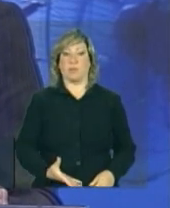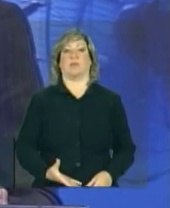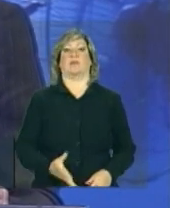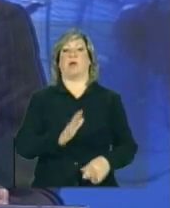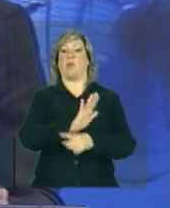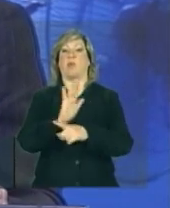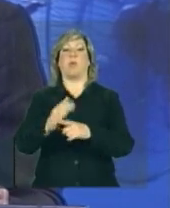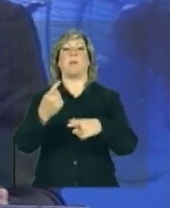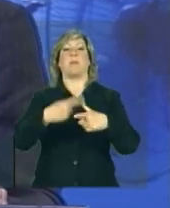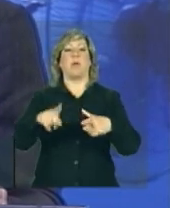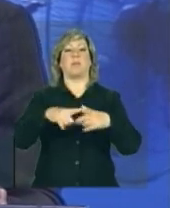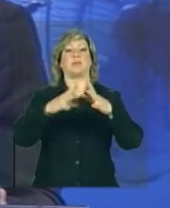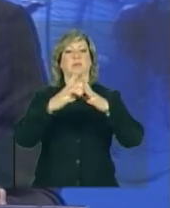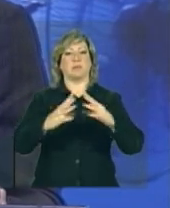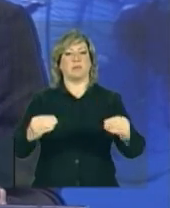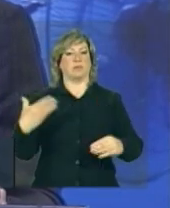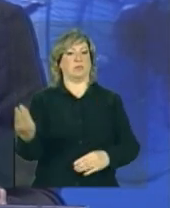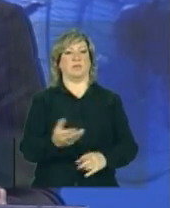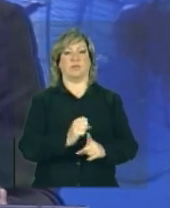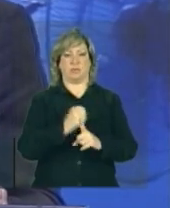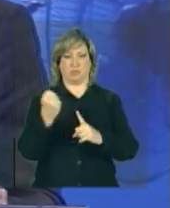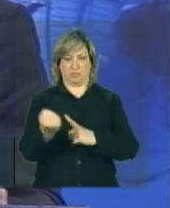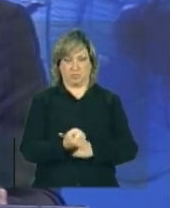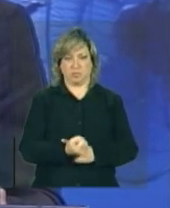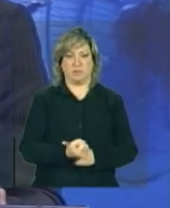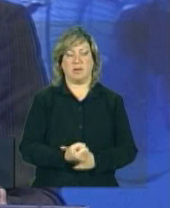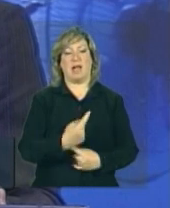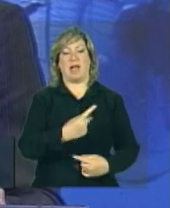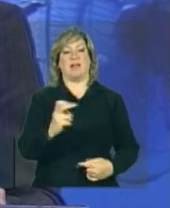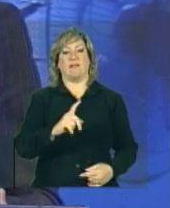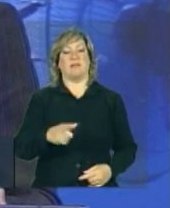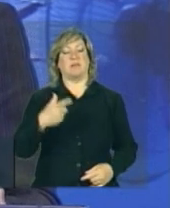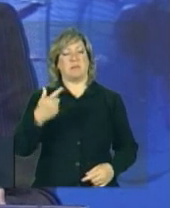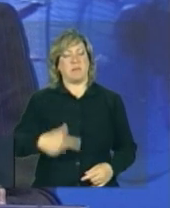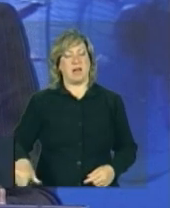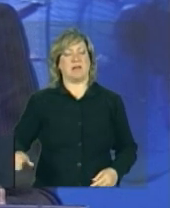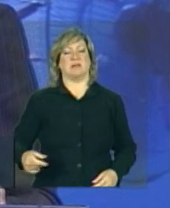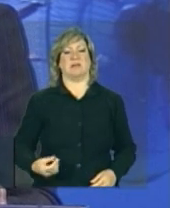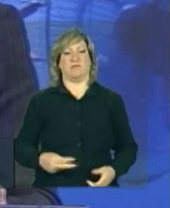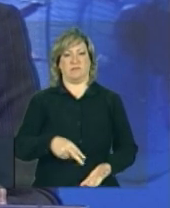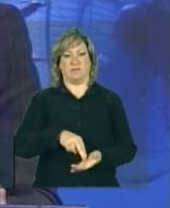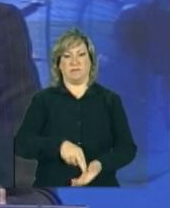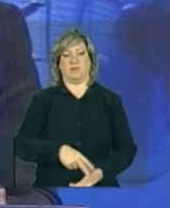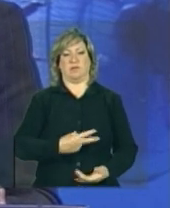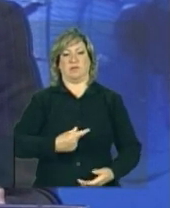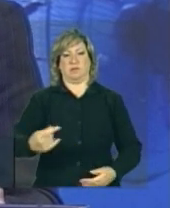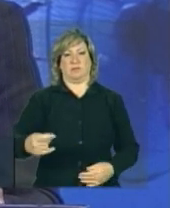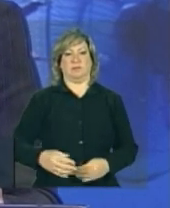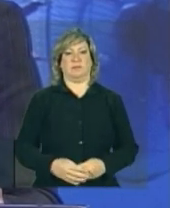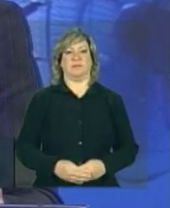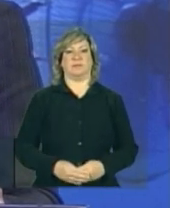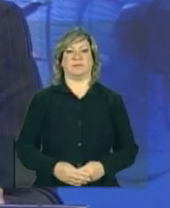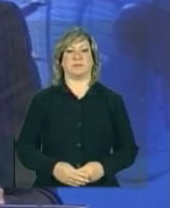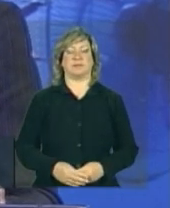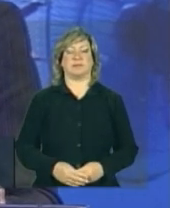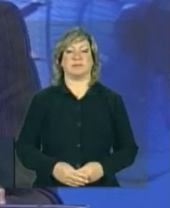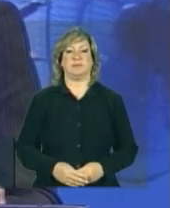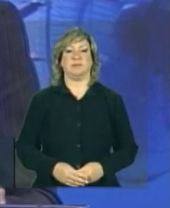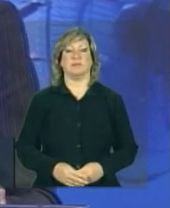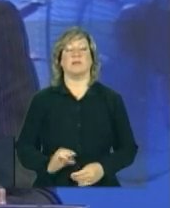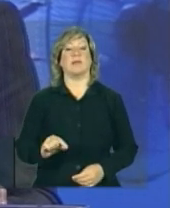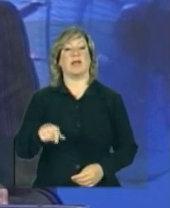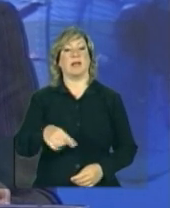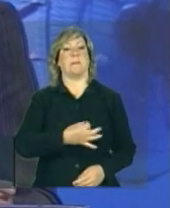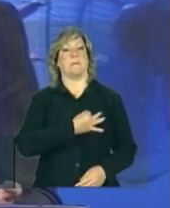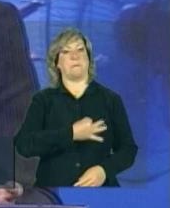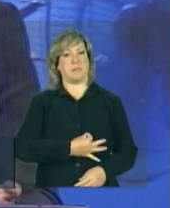para os problemas da nossa sociedade, cada vez de forma mais sustentável. Merece sempre uma